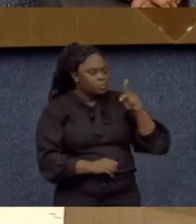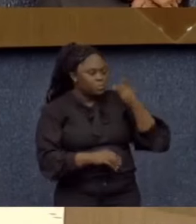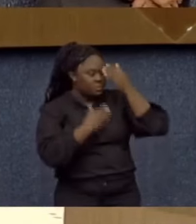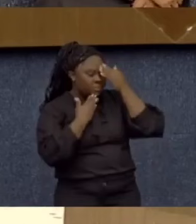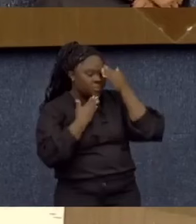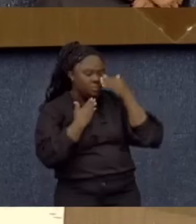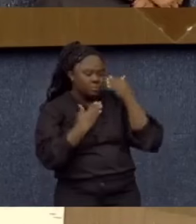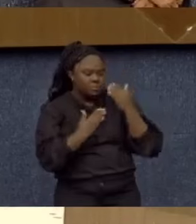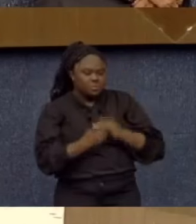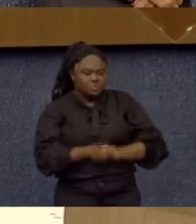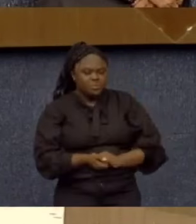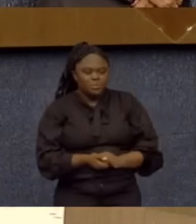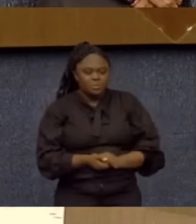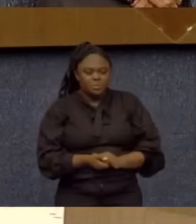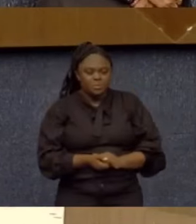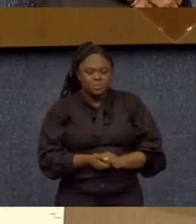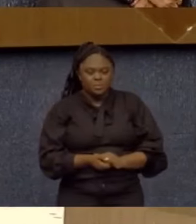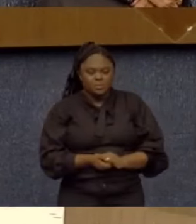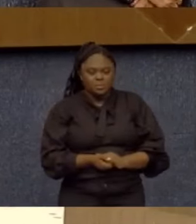Gratidão.